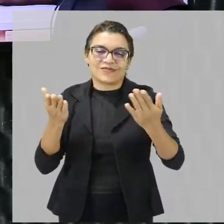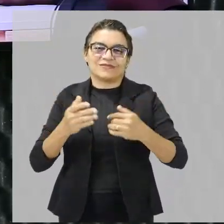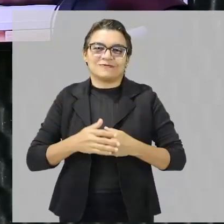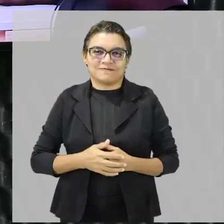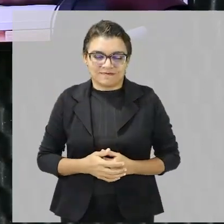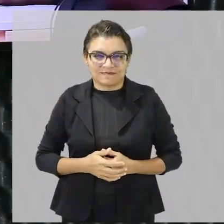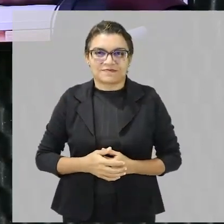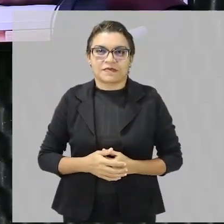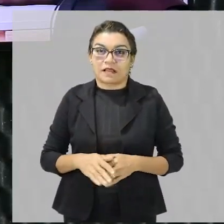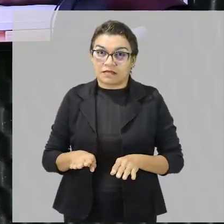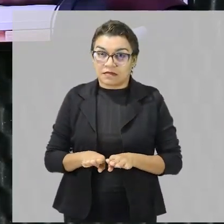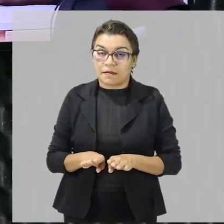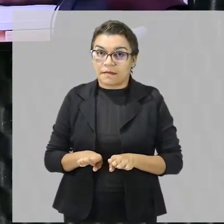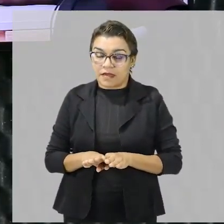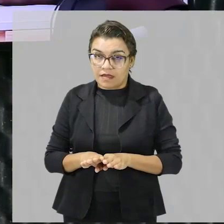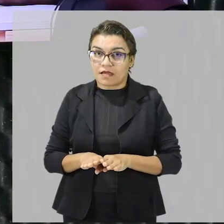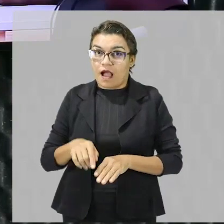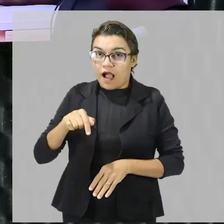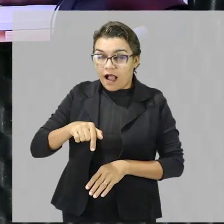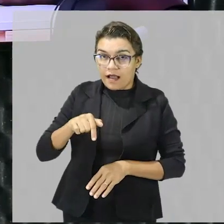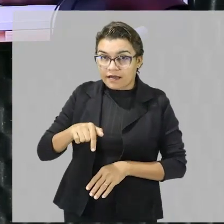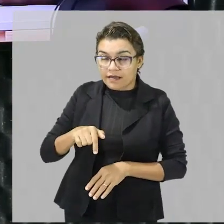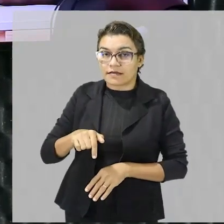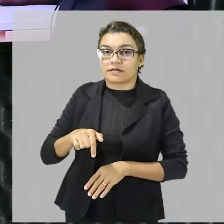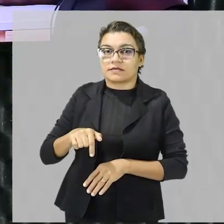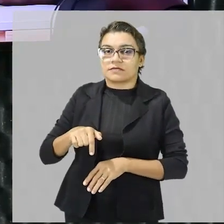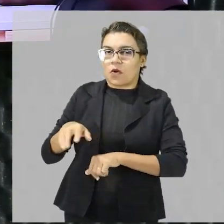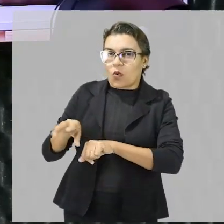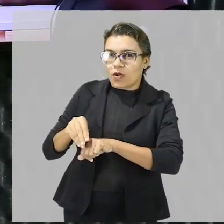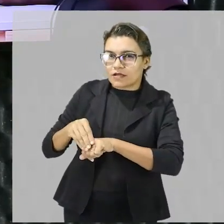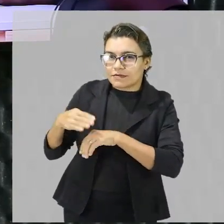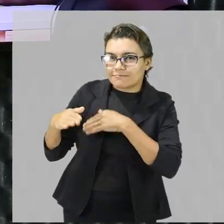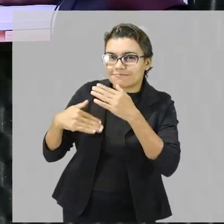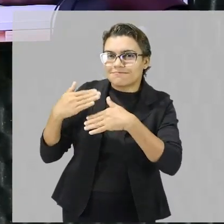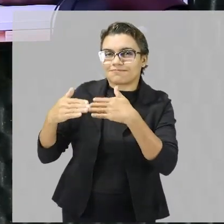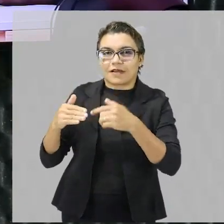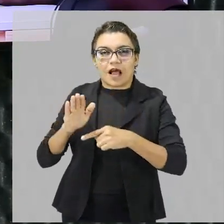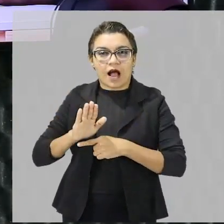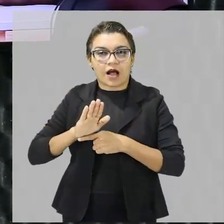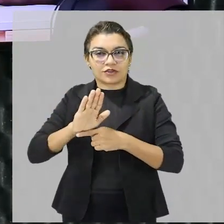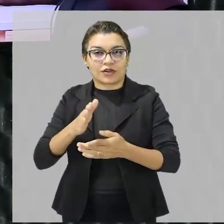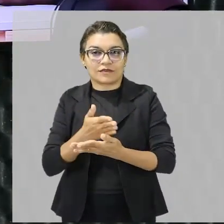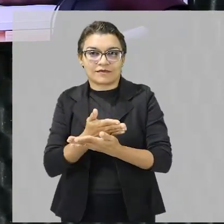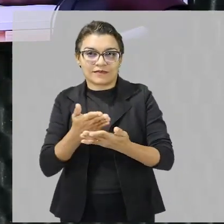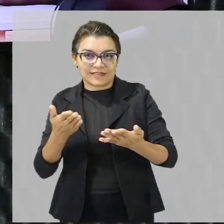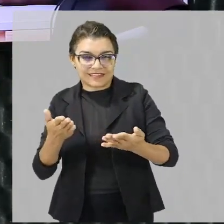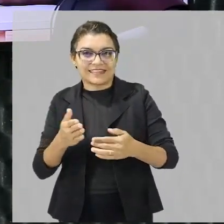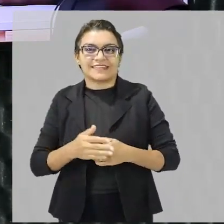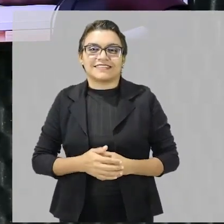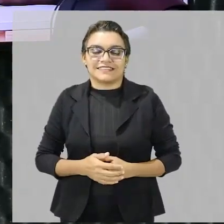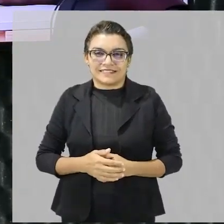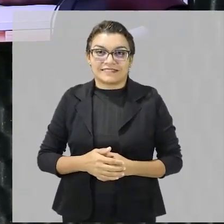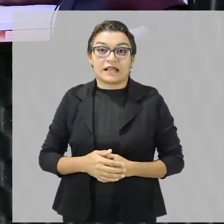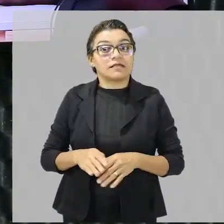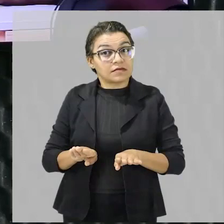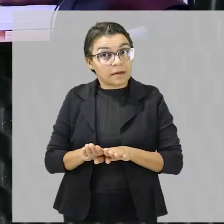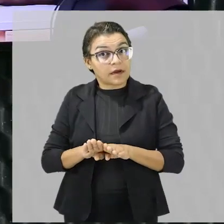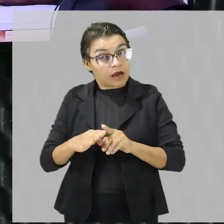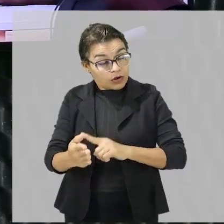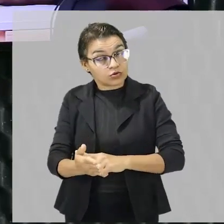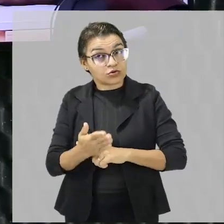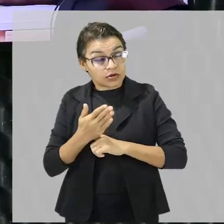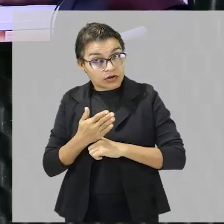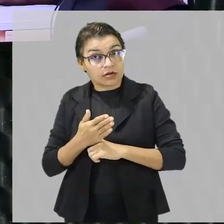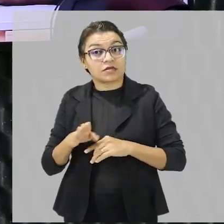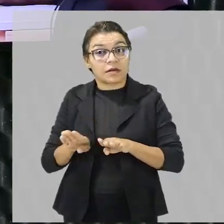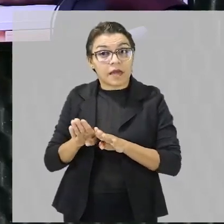grande maestria, ter desenvolvido aqui os seus conhecimentos, ajudando vocês, contribuindo também comigo, aprendo muito com eles assistindo